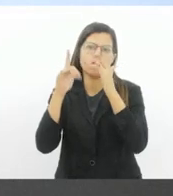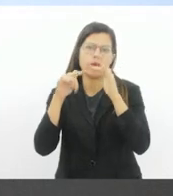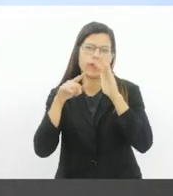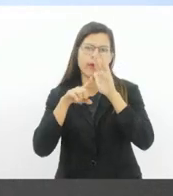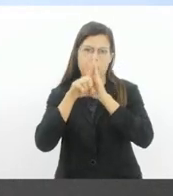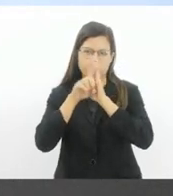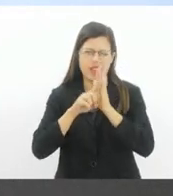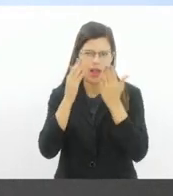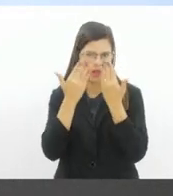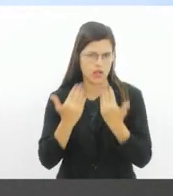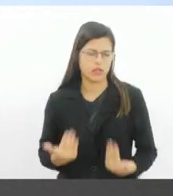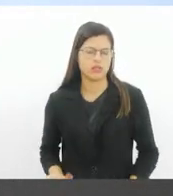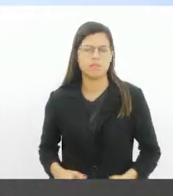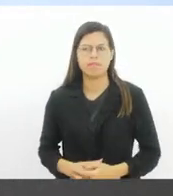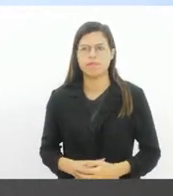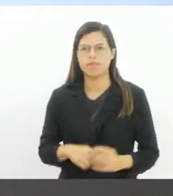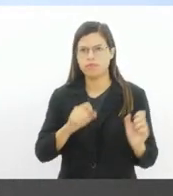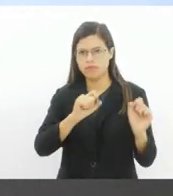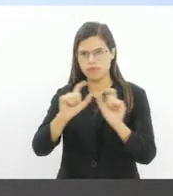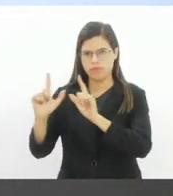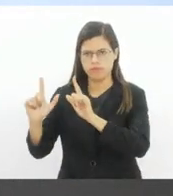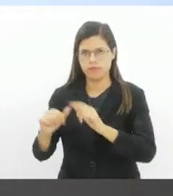Pode passar, por gentileza.